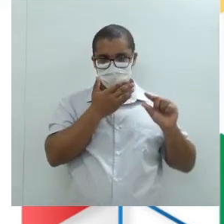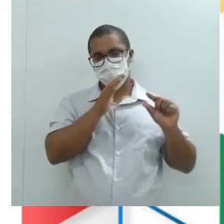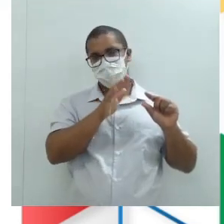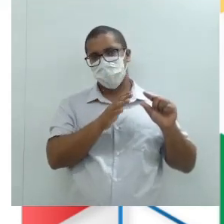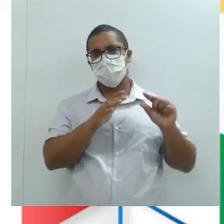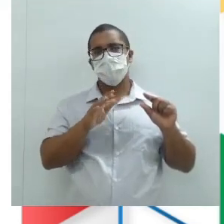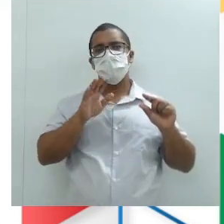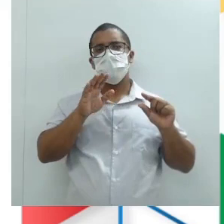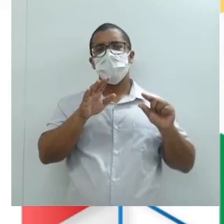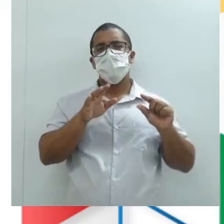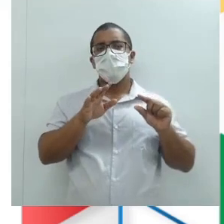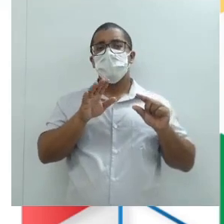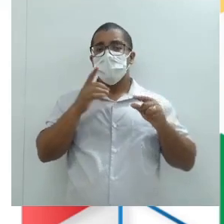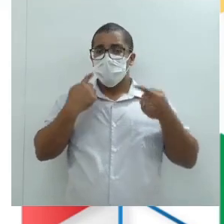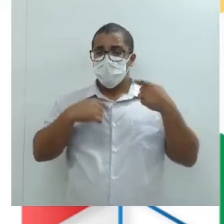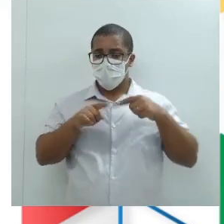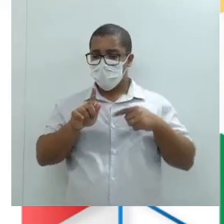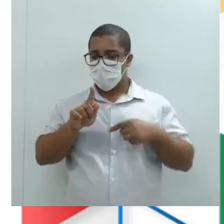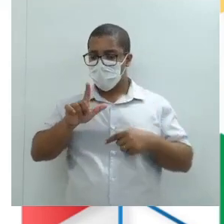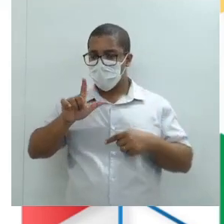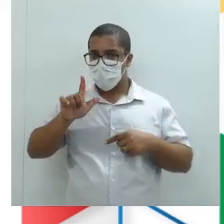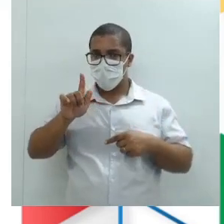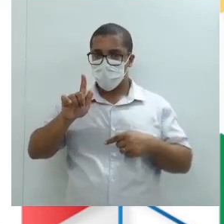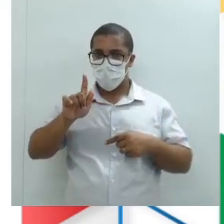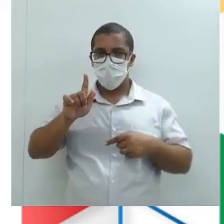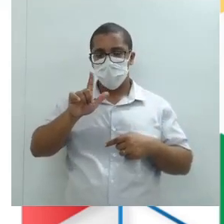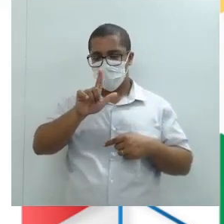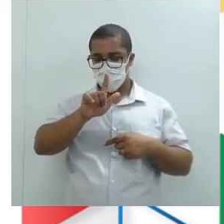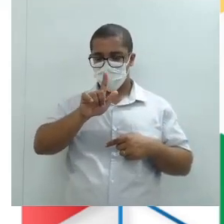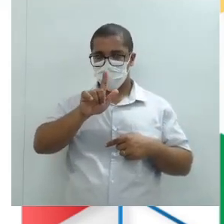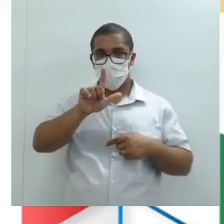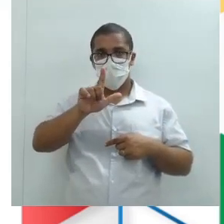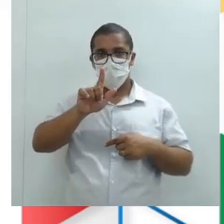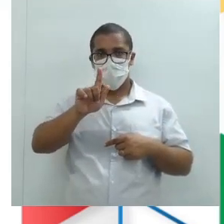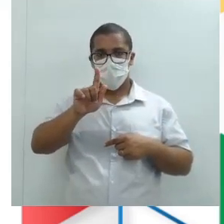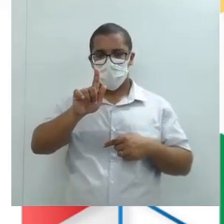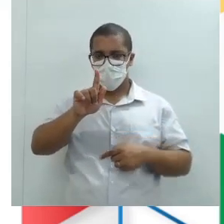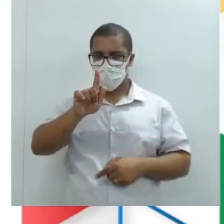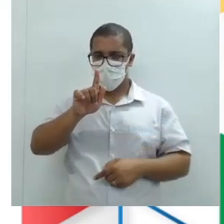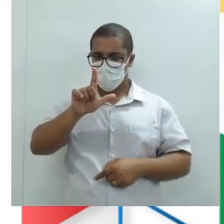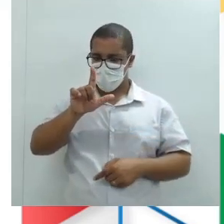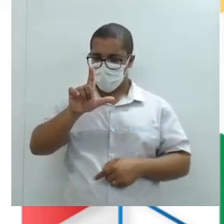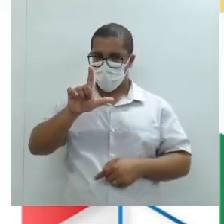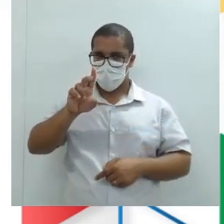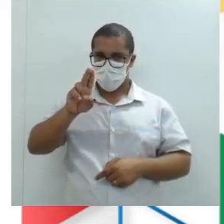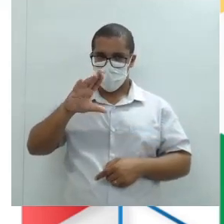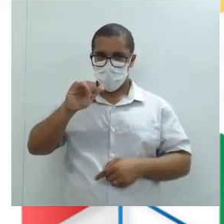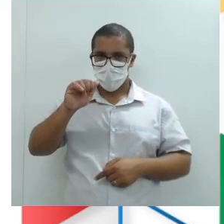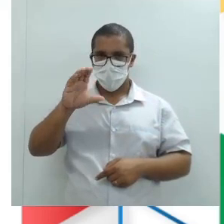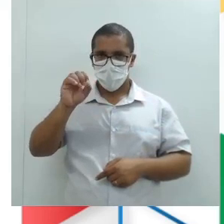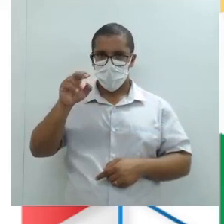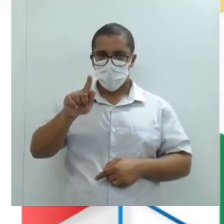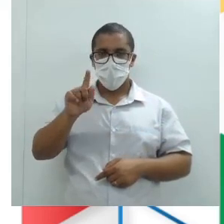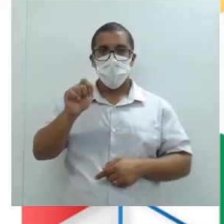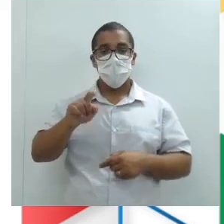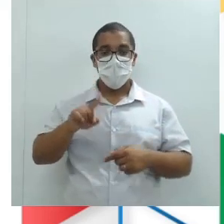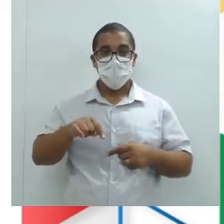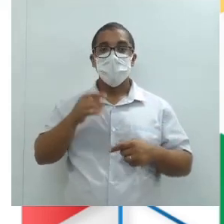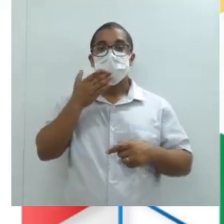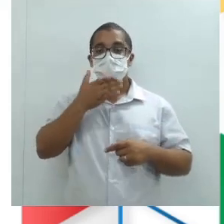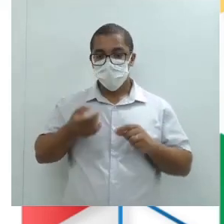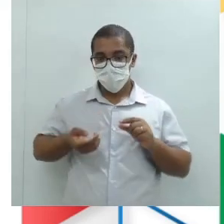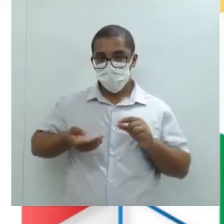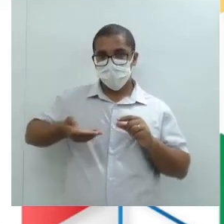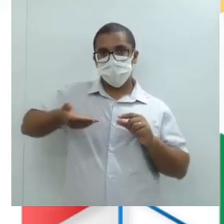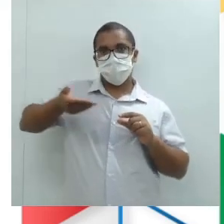no sangue, enquanto o glucagon ele vai atuar aumentando ali esses níveis.